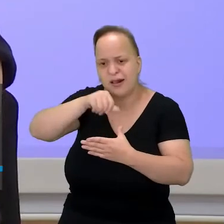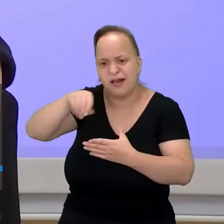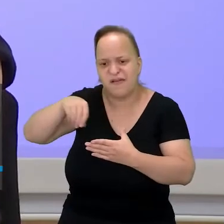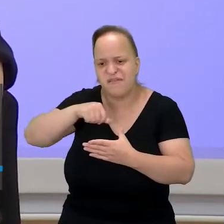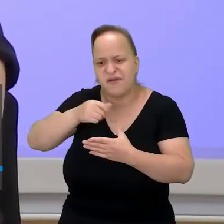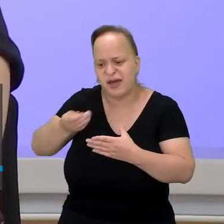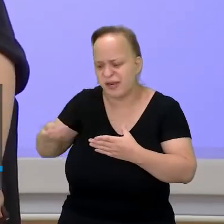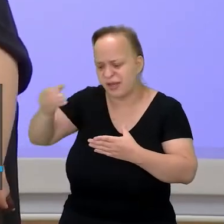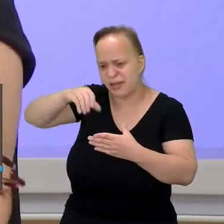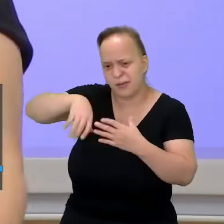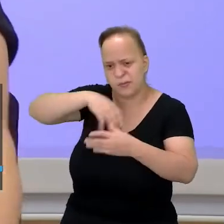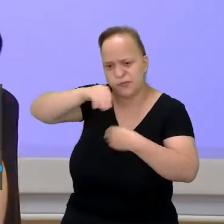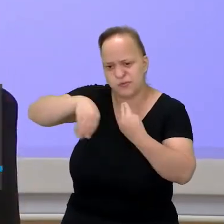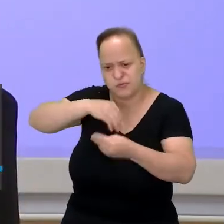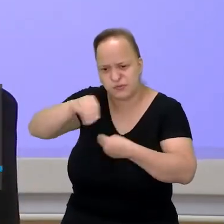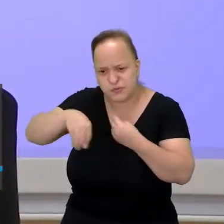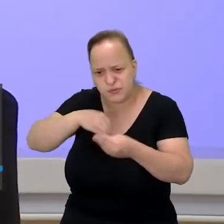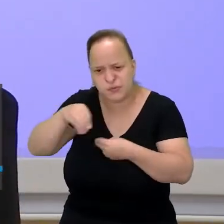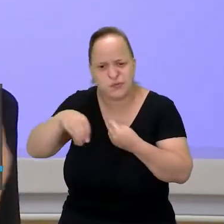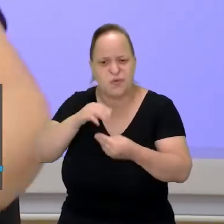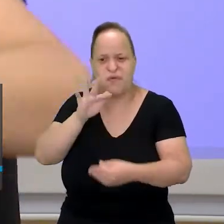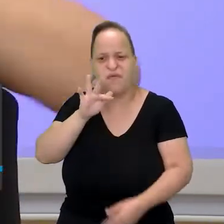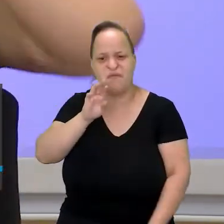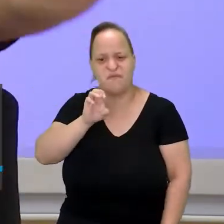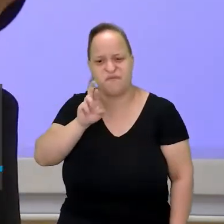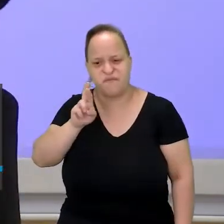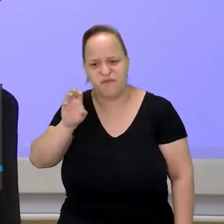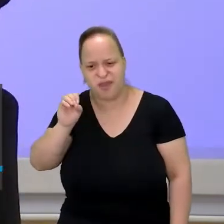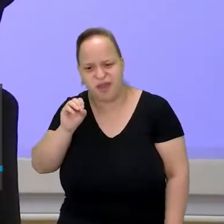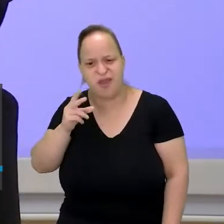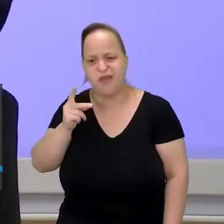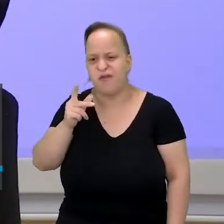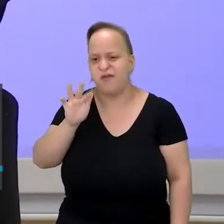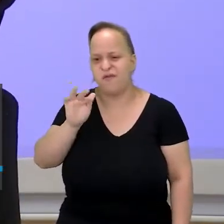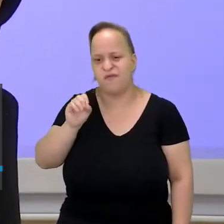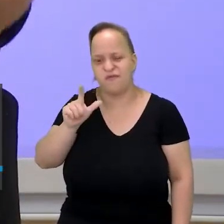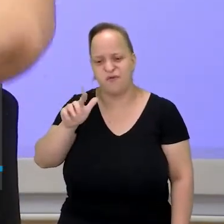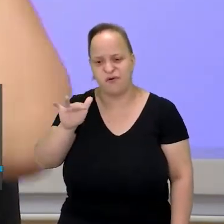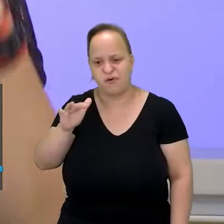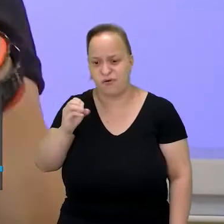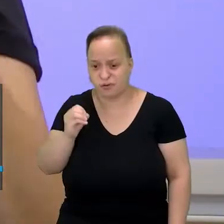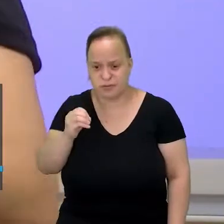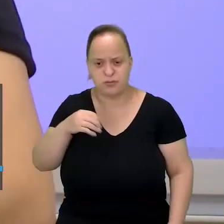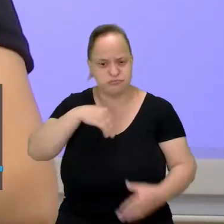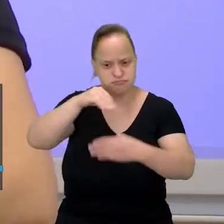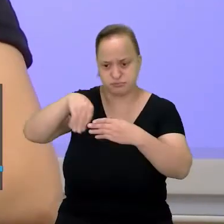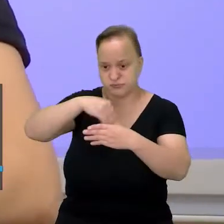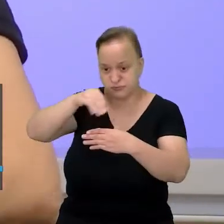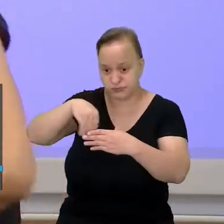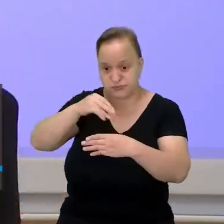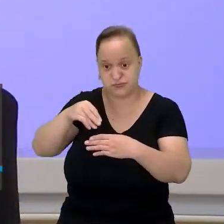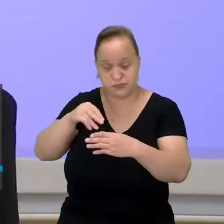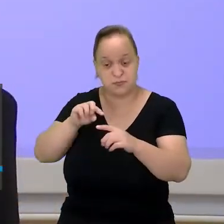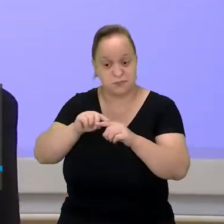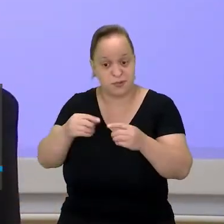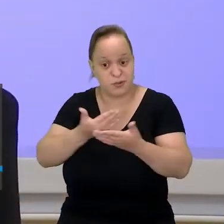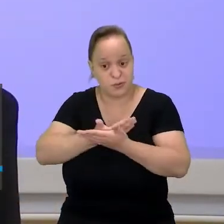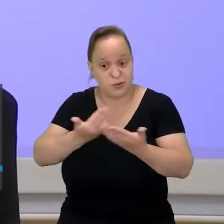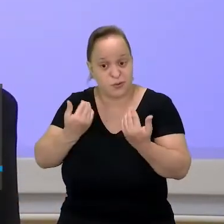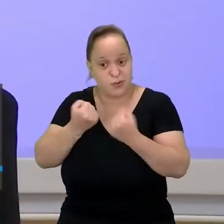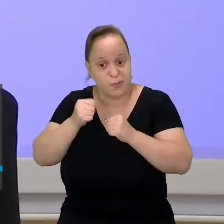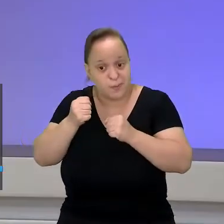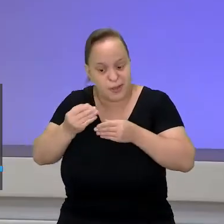ácido quantas. Fólico e não sei o quê. Ferro, tal. Realmente, tipo, cada vez mais a gente precisa de